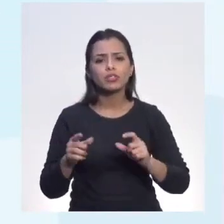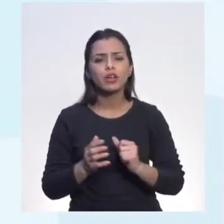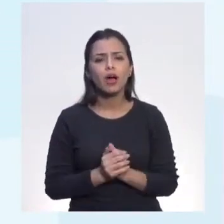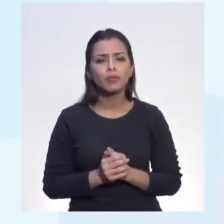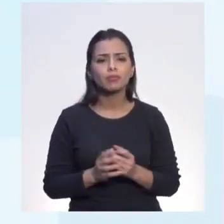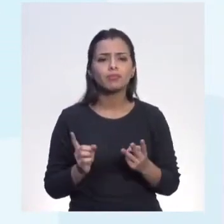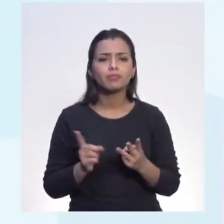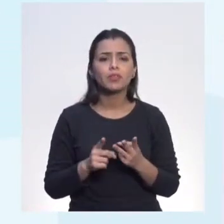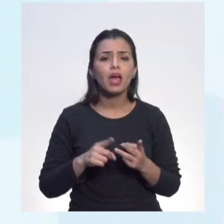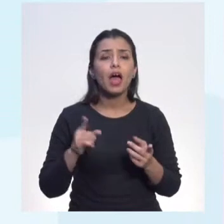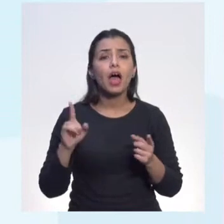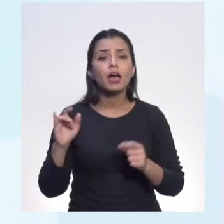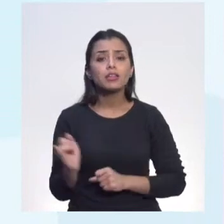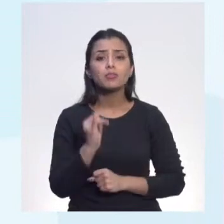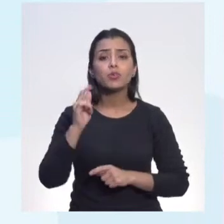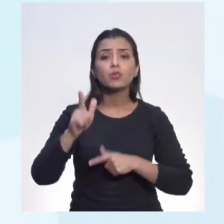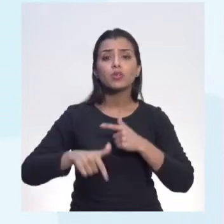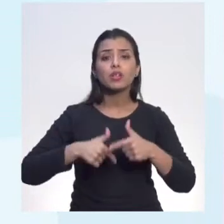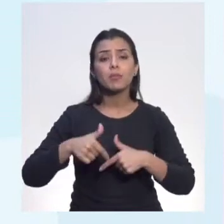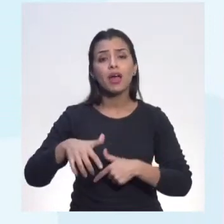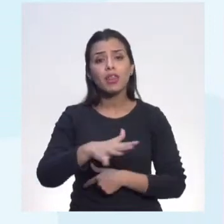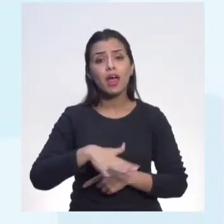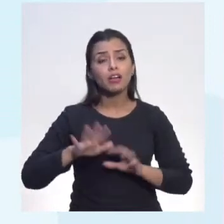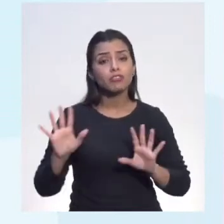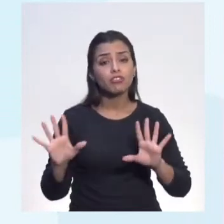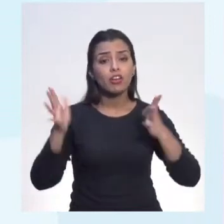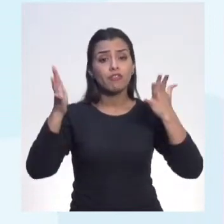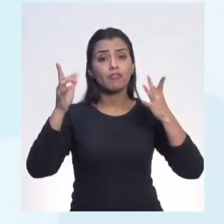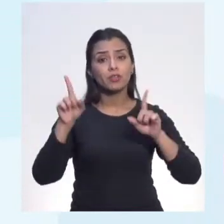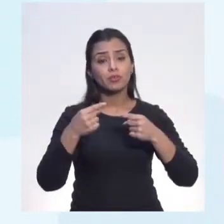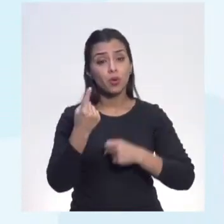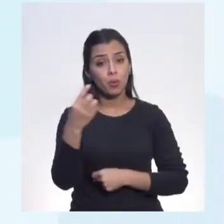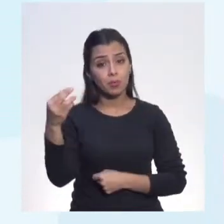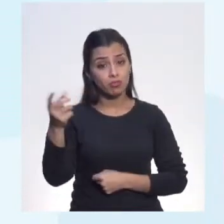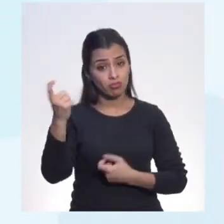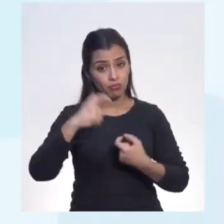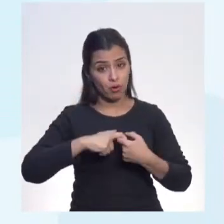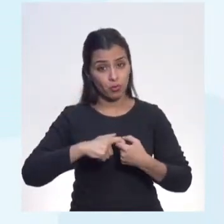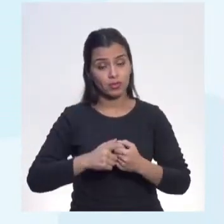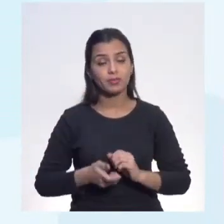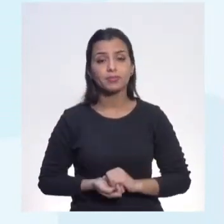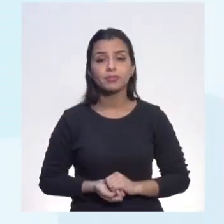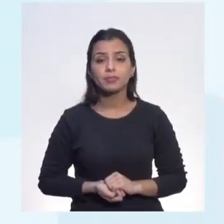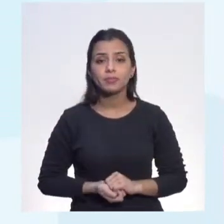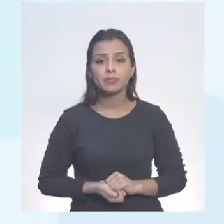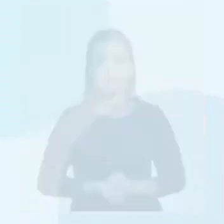relevância do trabalho desses profissionais na produção de um evento musical? Em 1 minuto, a gente está voltando. Vamos lá.